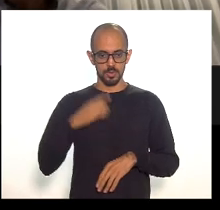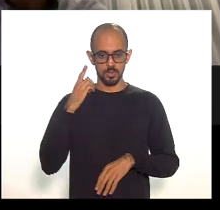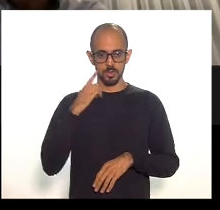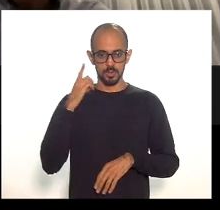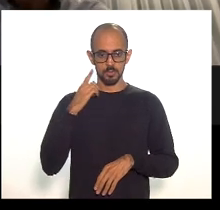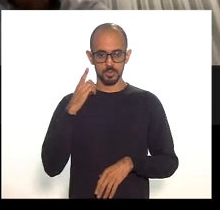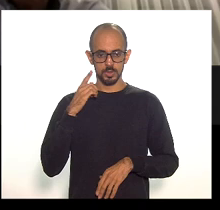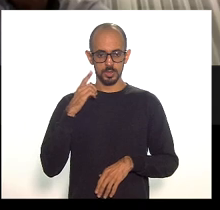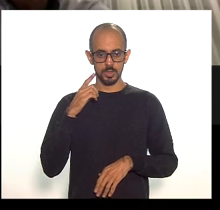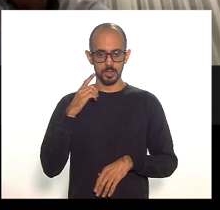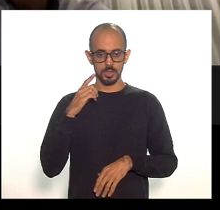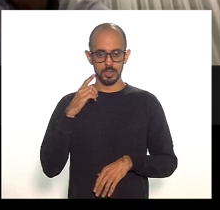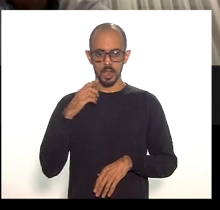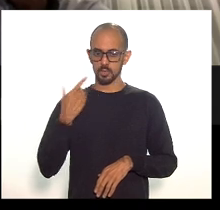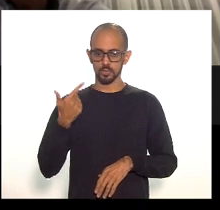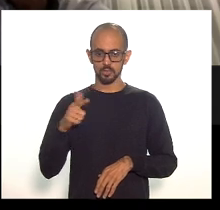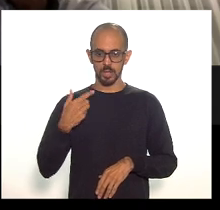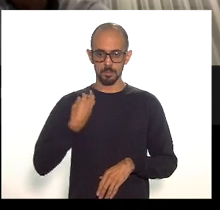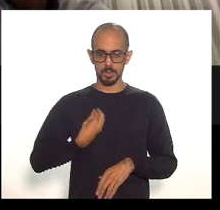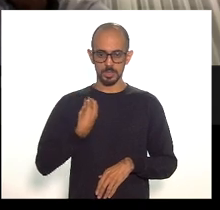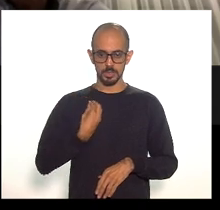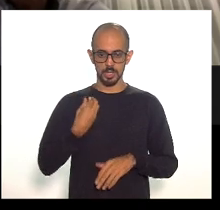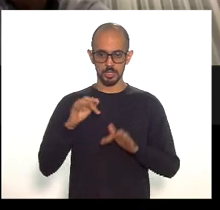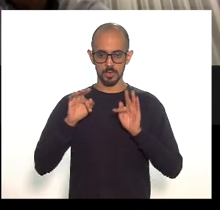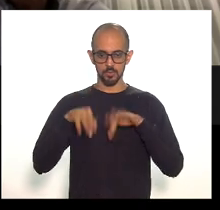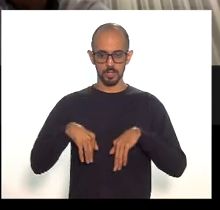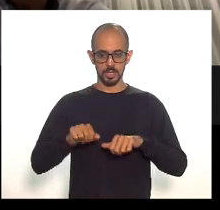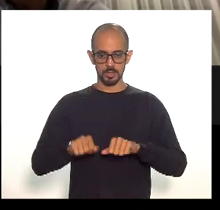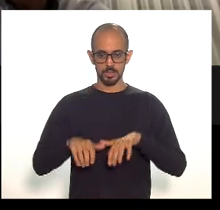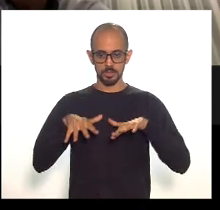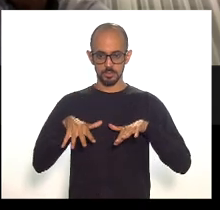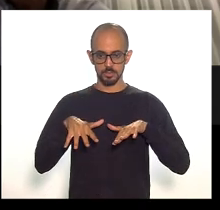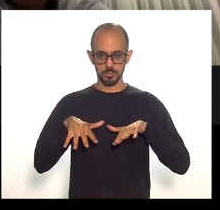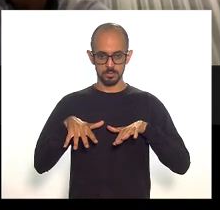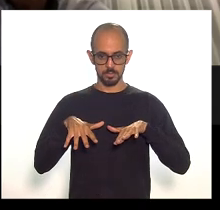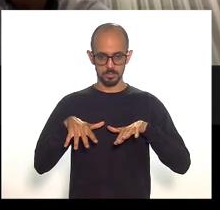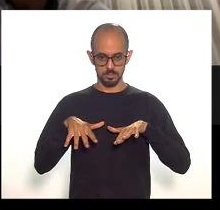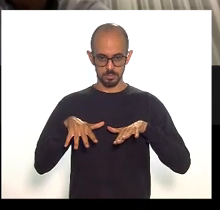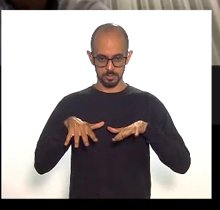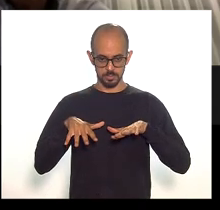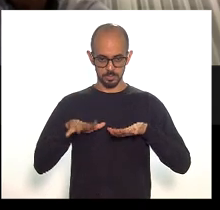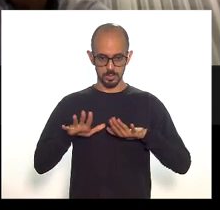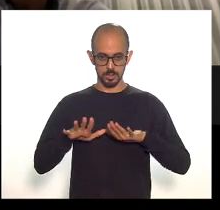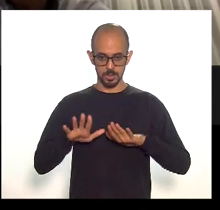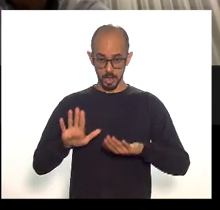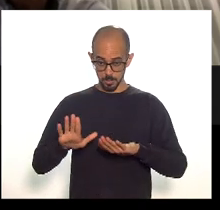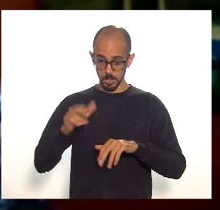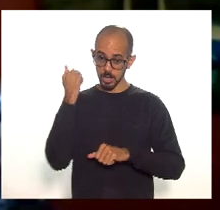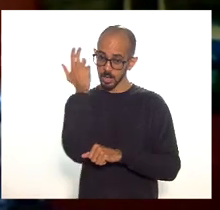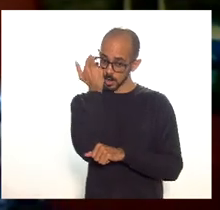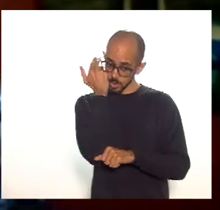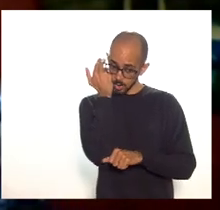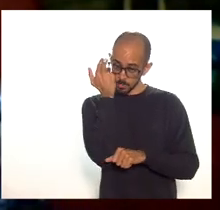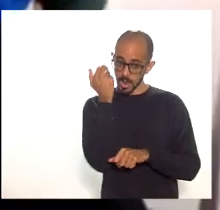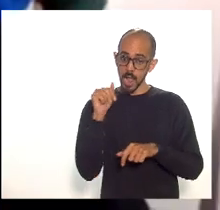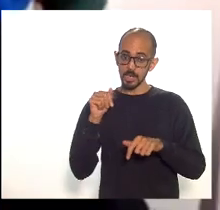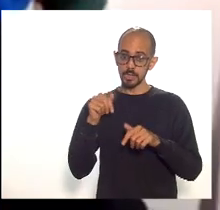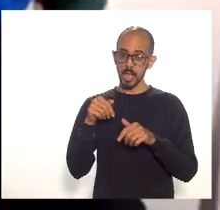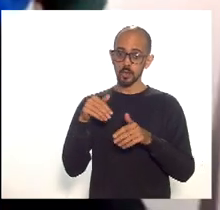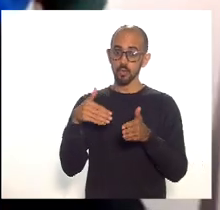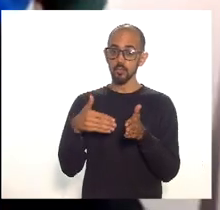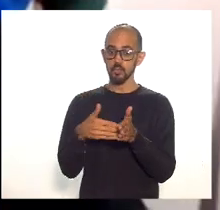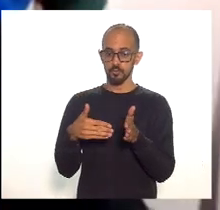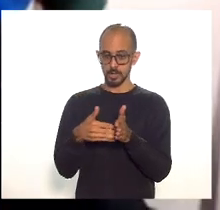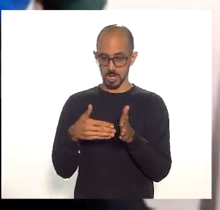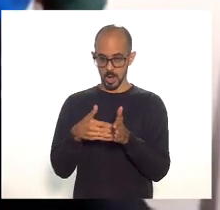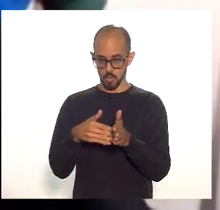Deputado, não, André Maranhão, estando presente, está encerrada a presença. Leomar? Não, o senhor está escrito no expediente,